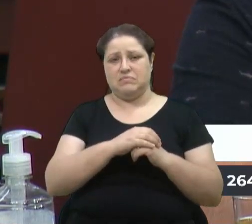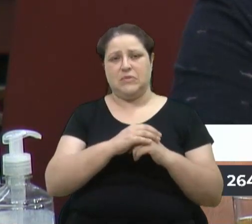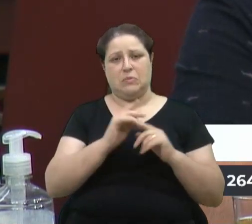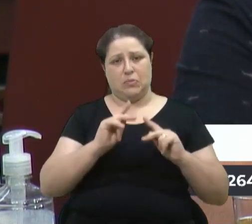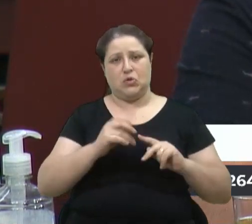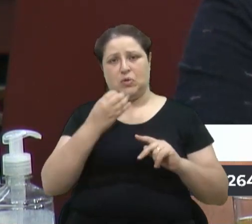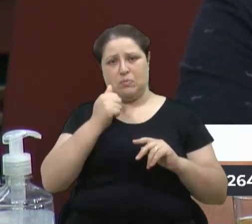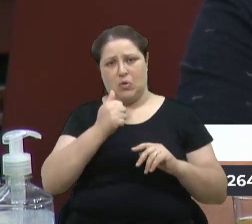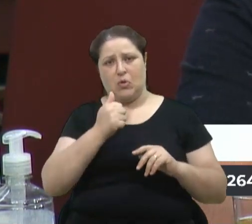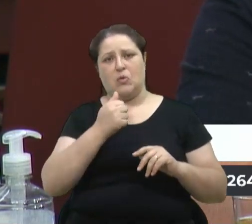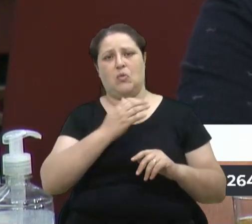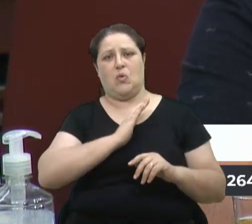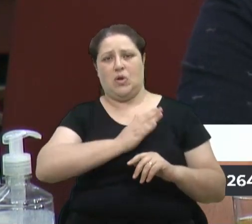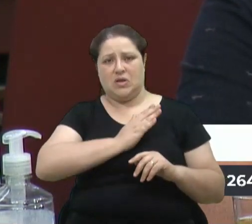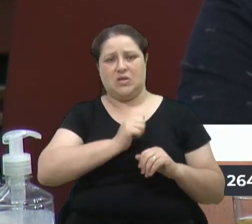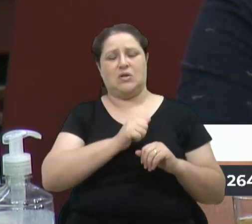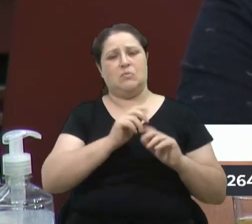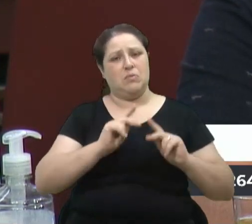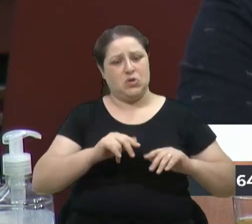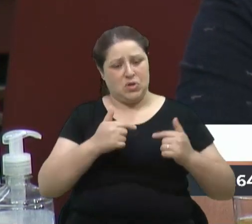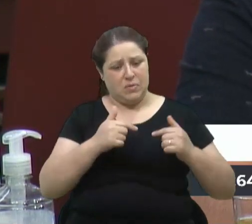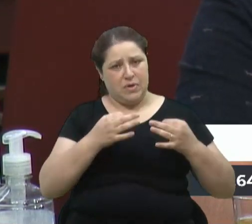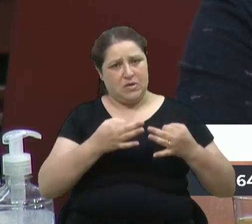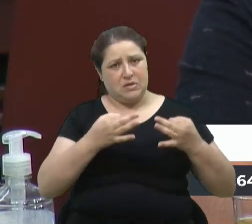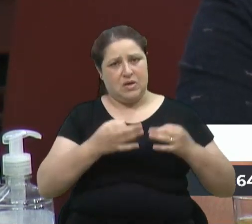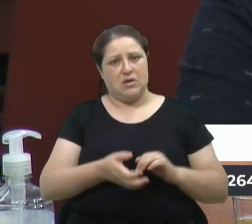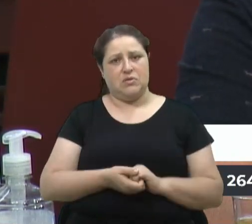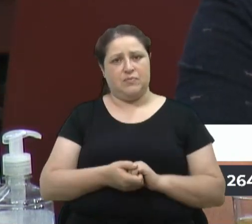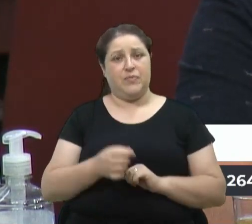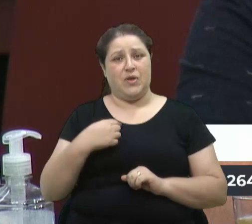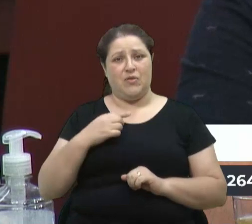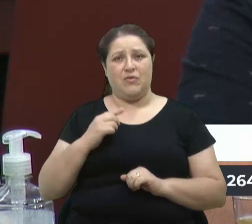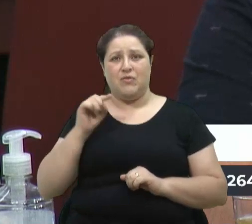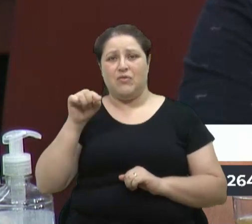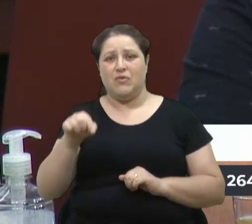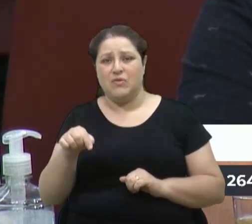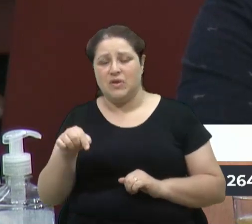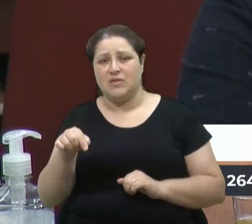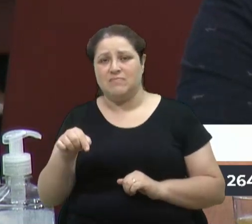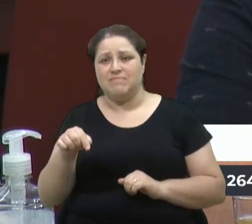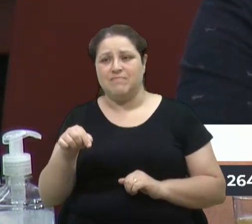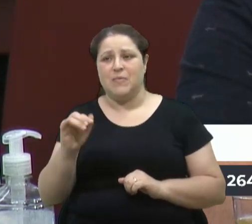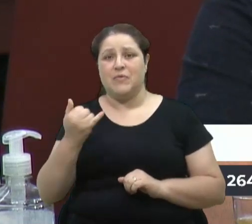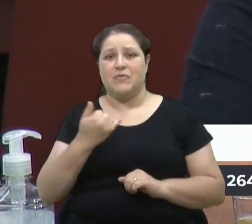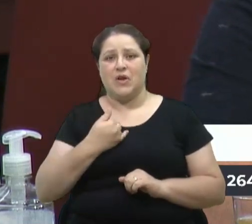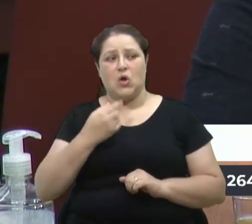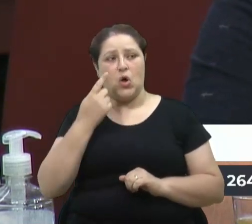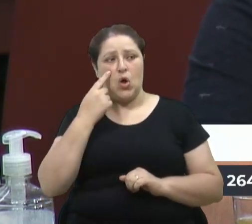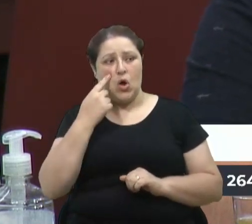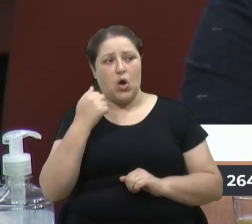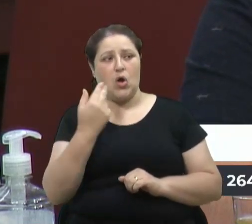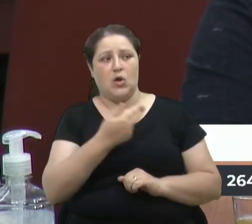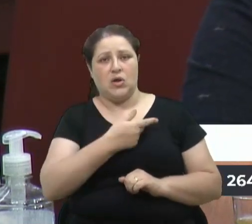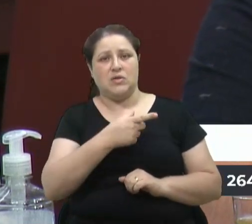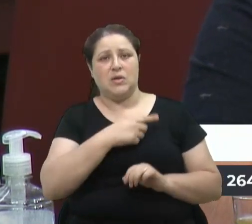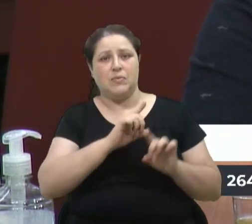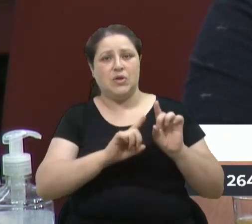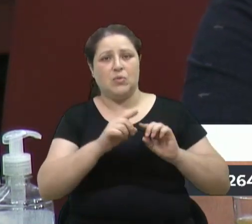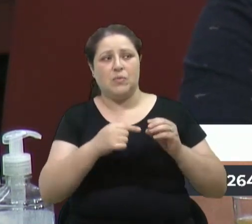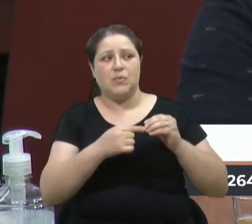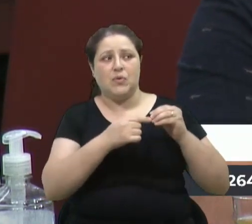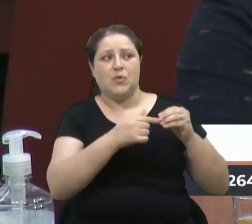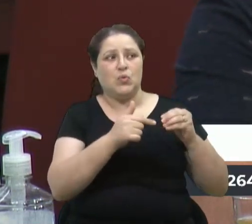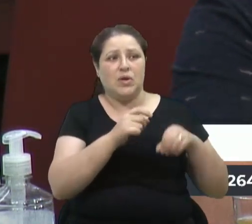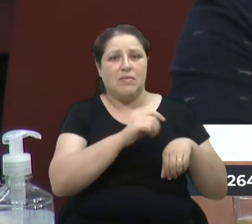novo. Sabe o que eles têm dito para mim? Aqui a gente tem atendido algumas prioridades, vereador, de algumas pessoas, daí a gente não tem tempo,